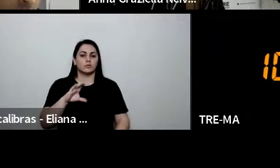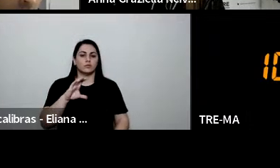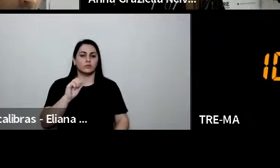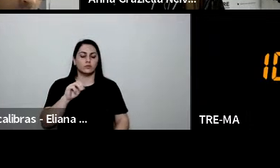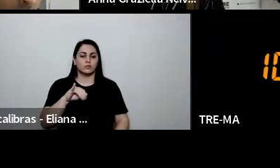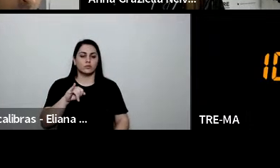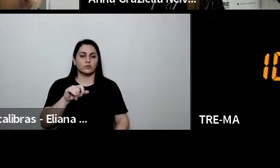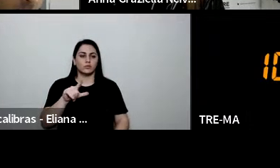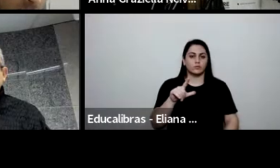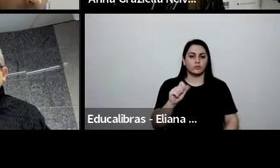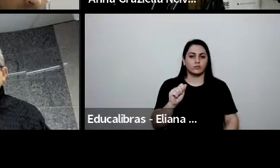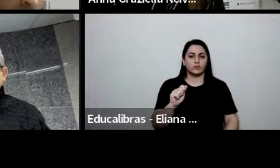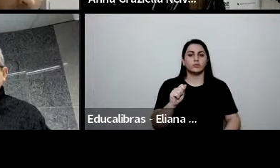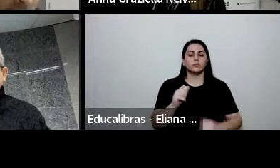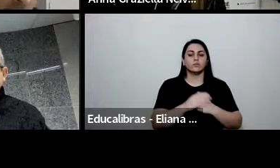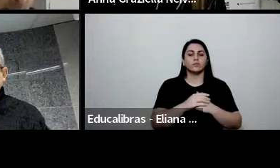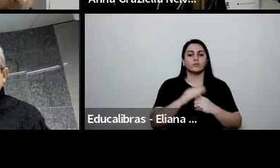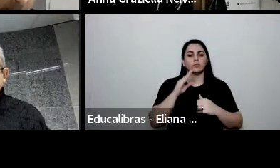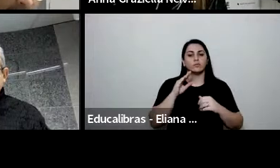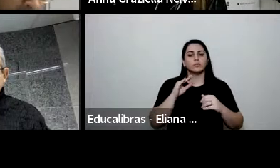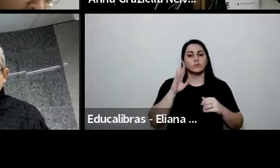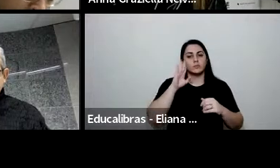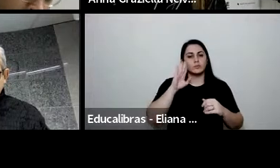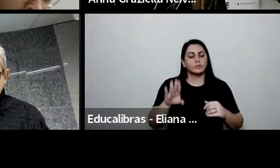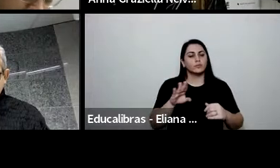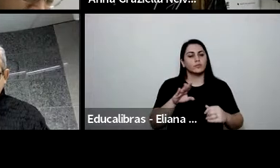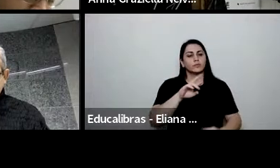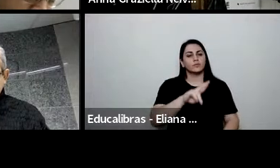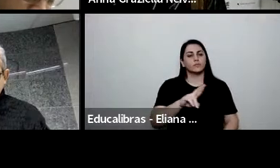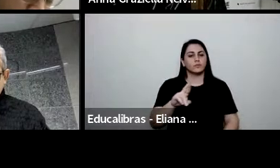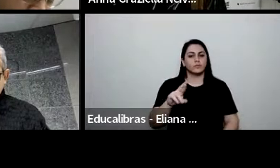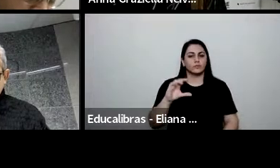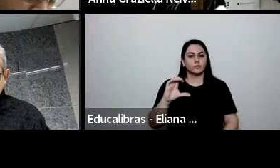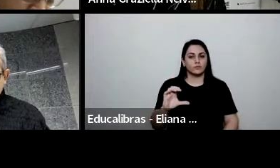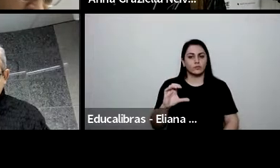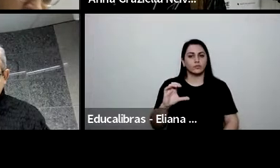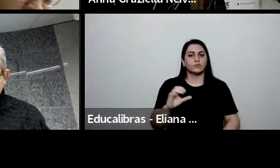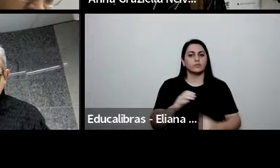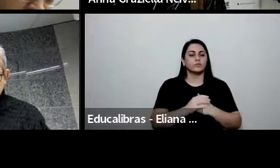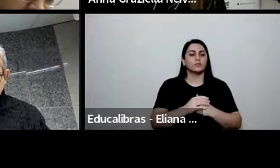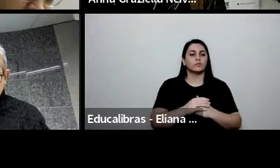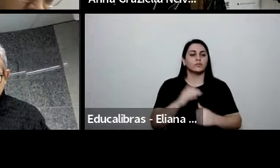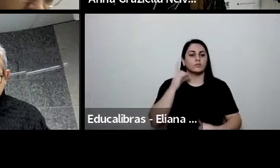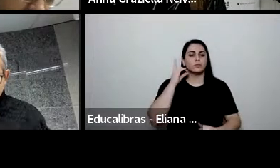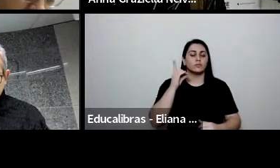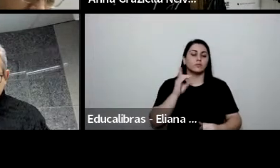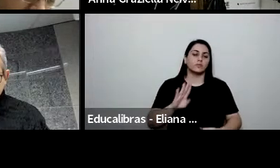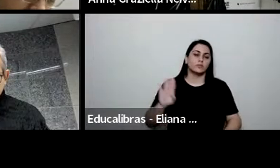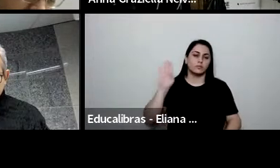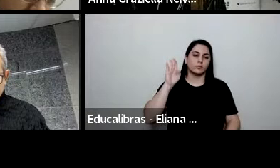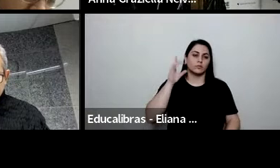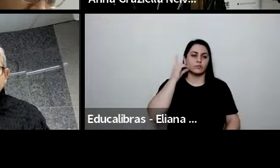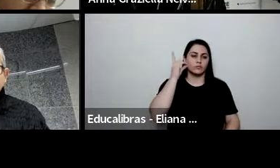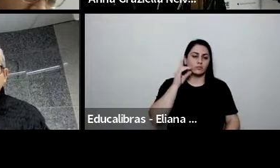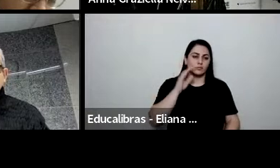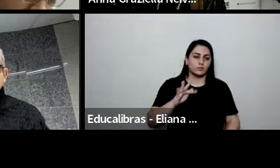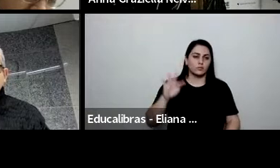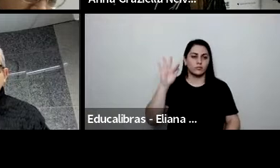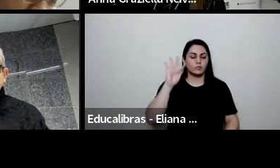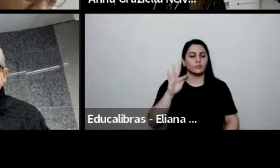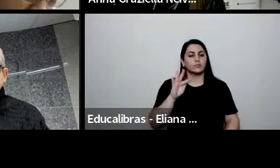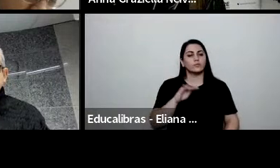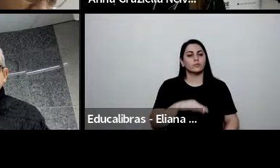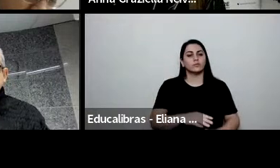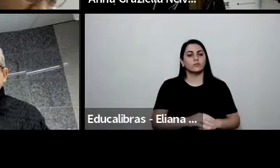Ramos assunto principal registro de candidatura rrc candidato a deputado federal requerente valdimiro está bem